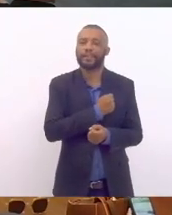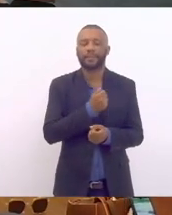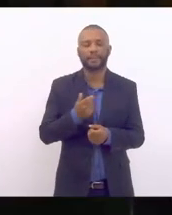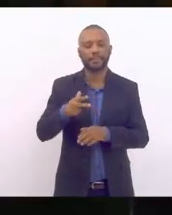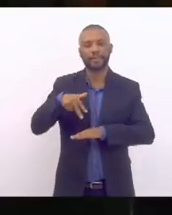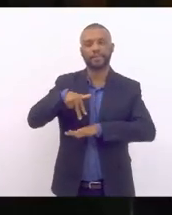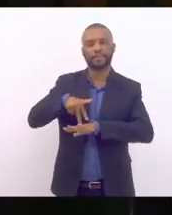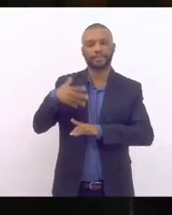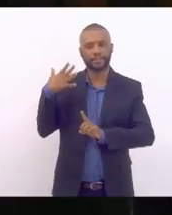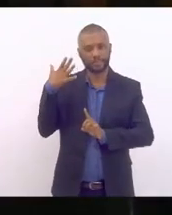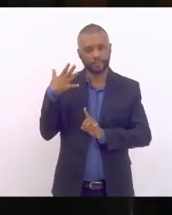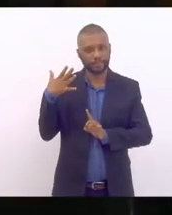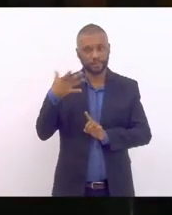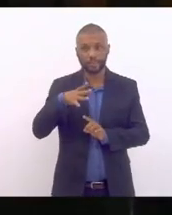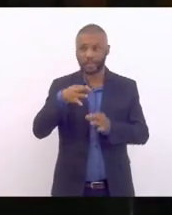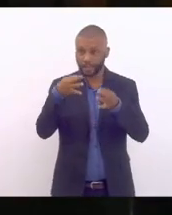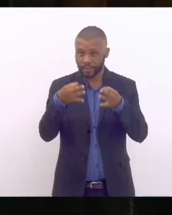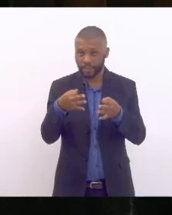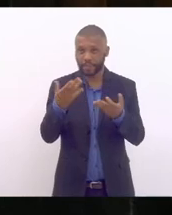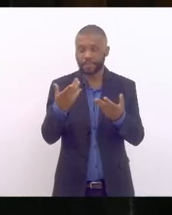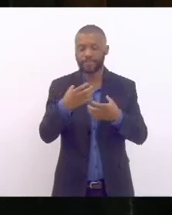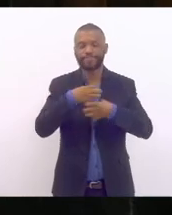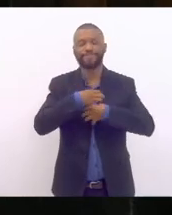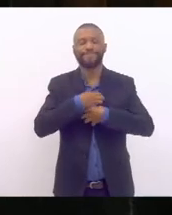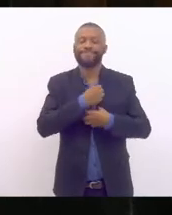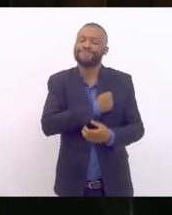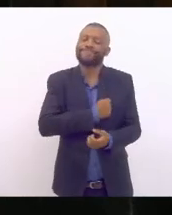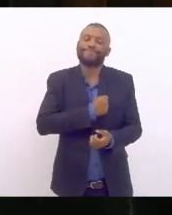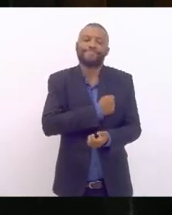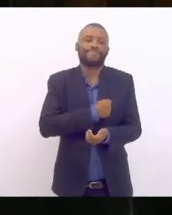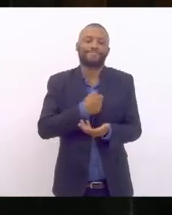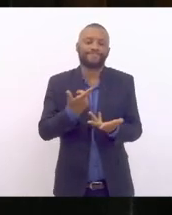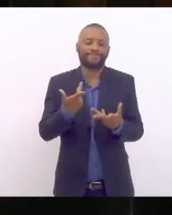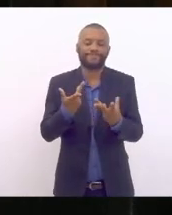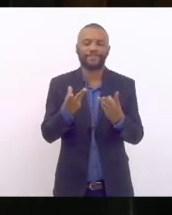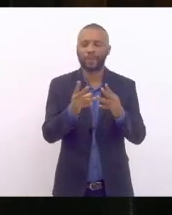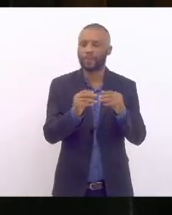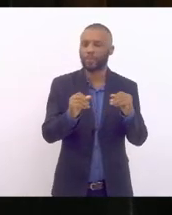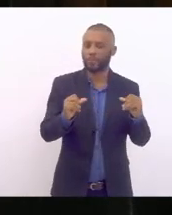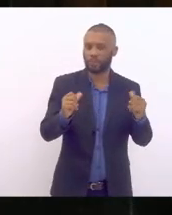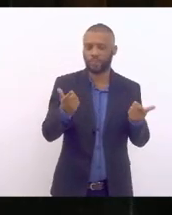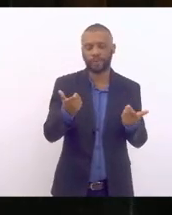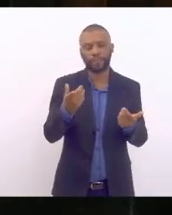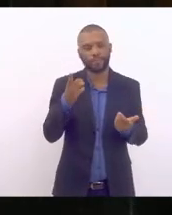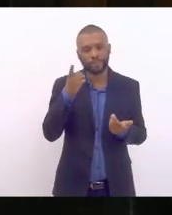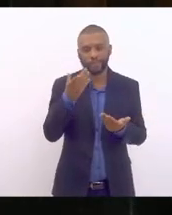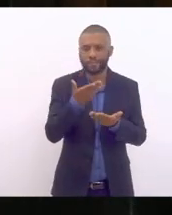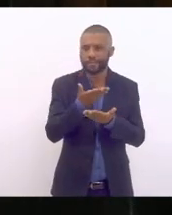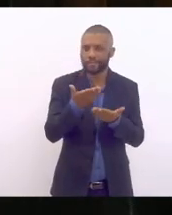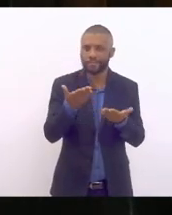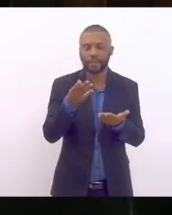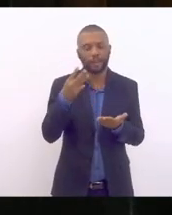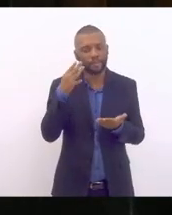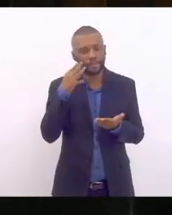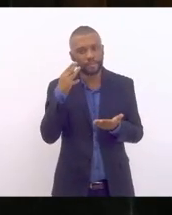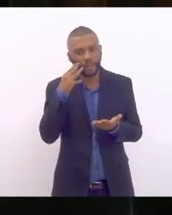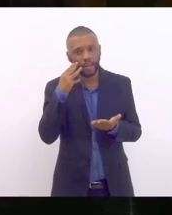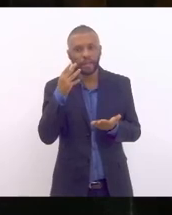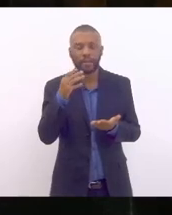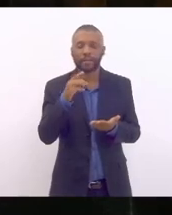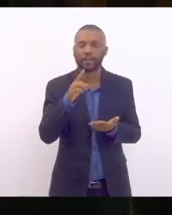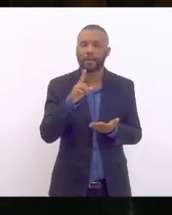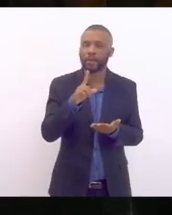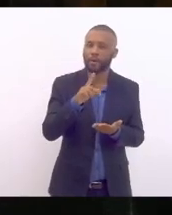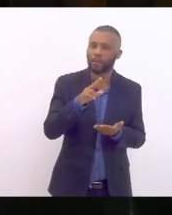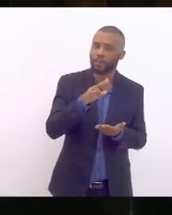Tribuna certamente vou matar essa saudade Deputado waldeck Deputado Luiz Paulo da deputada enfermeira